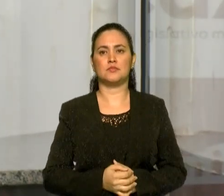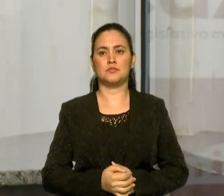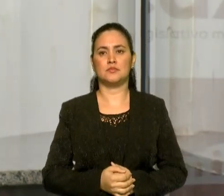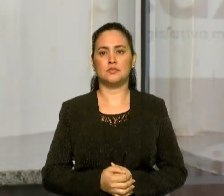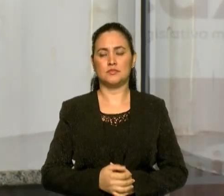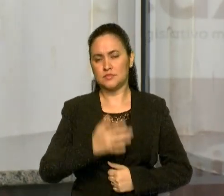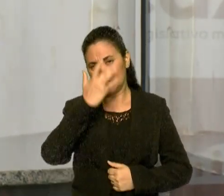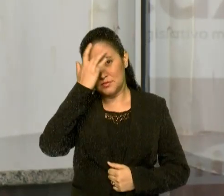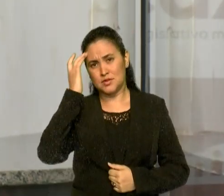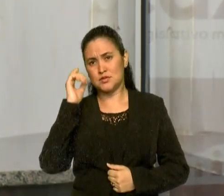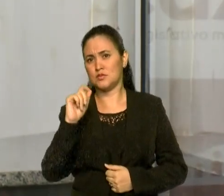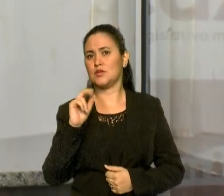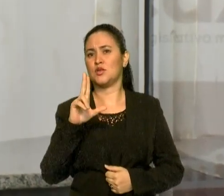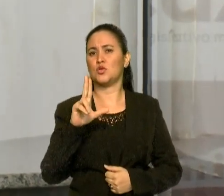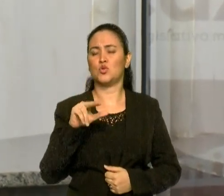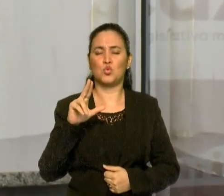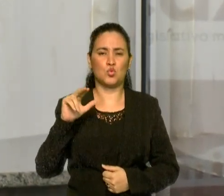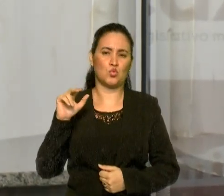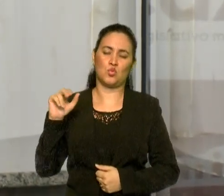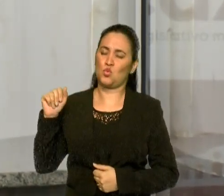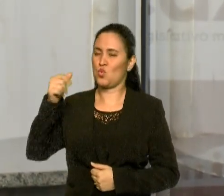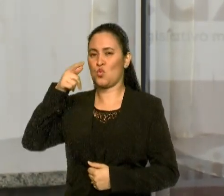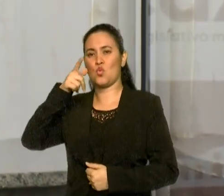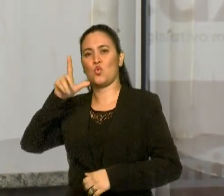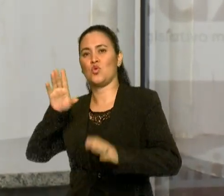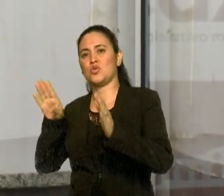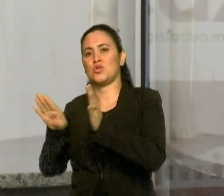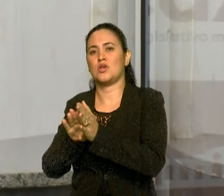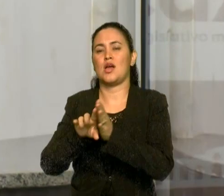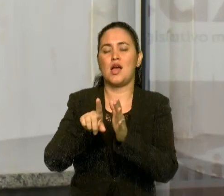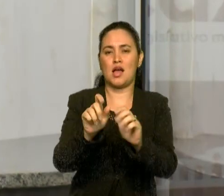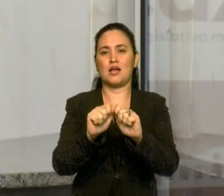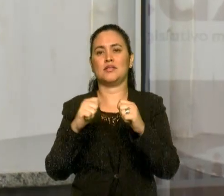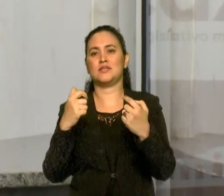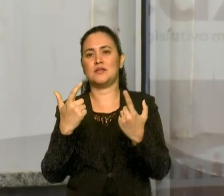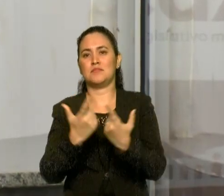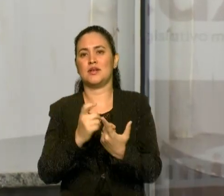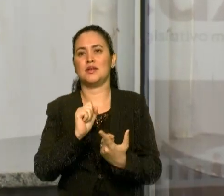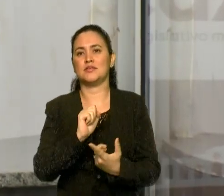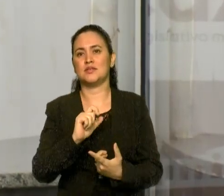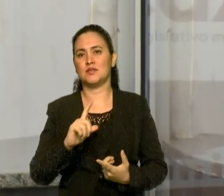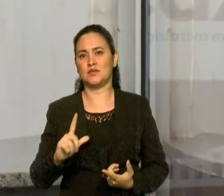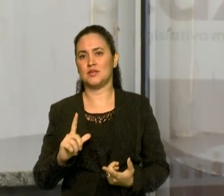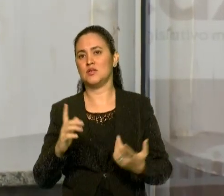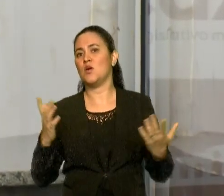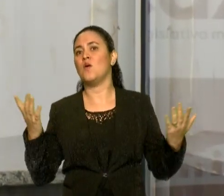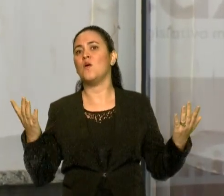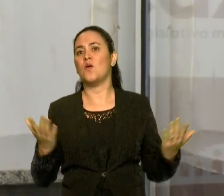tiveram a oportunidade de chegar até o prédio da Assembleia lá em São Luís, hoje